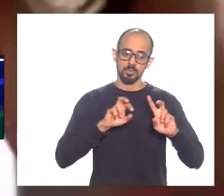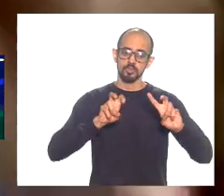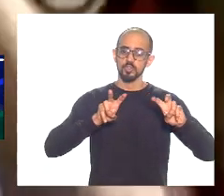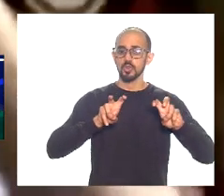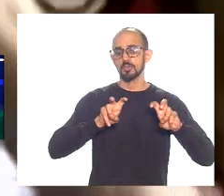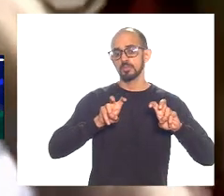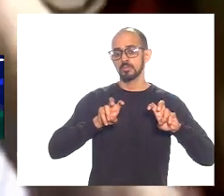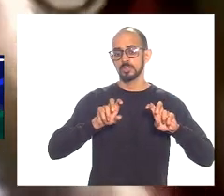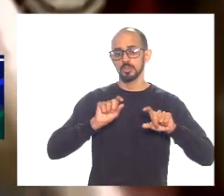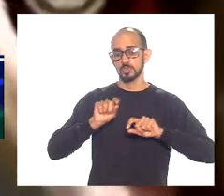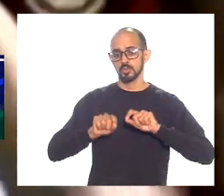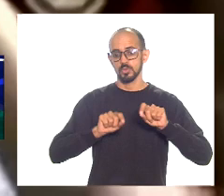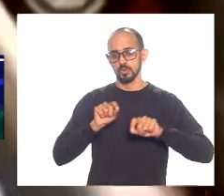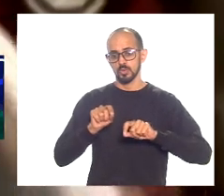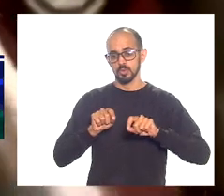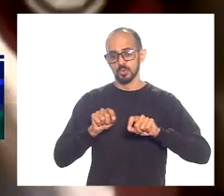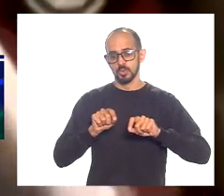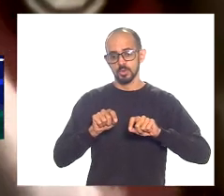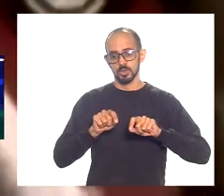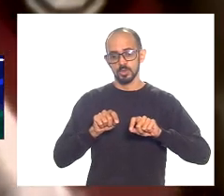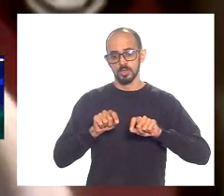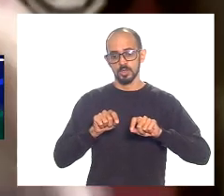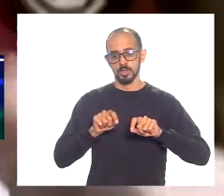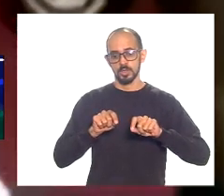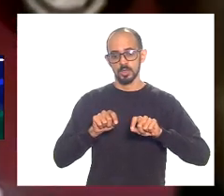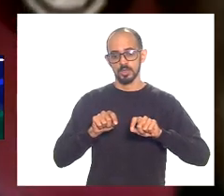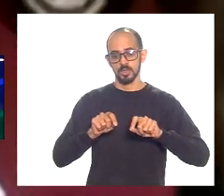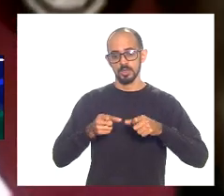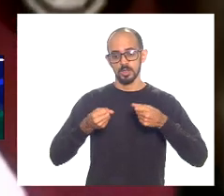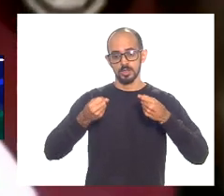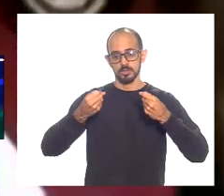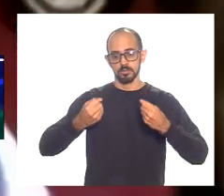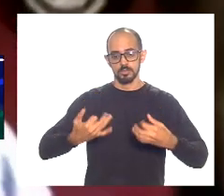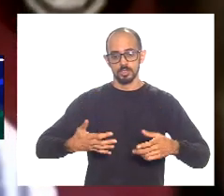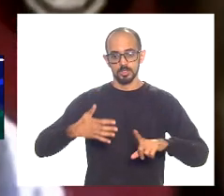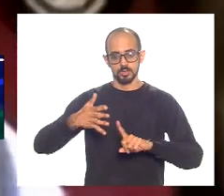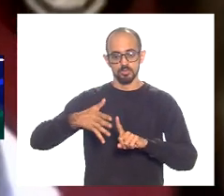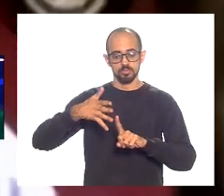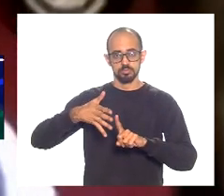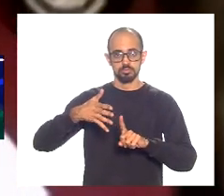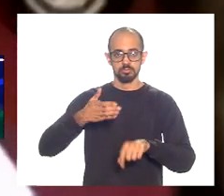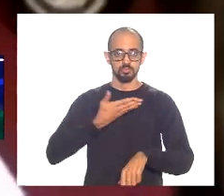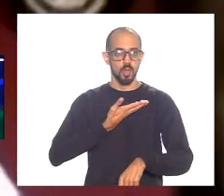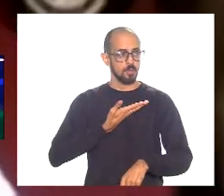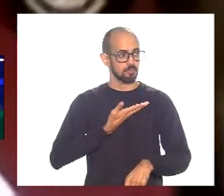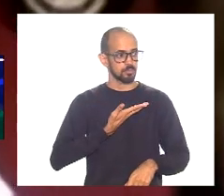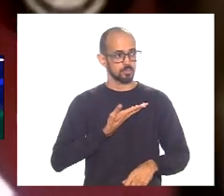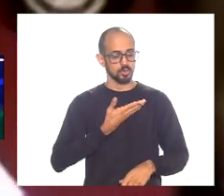sobre a exposição feita pelo companheiro